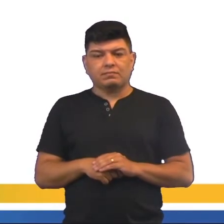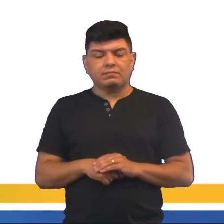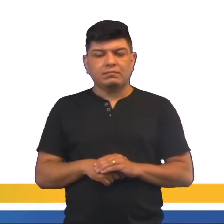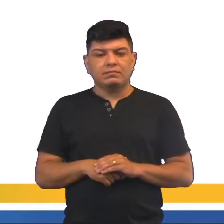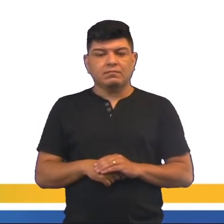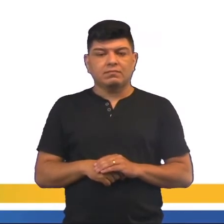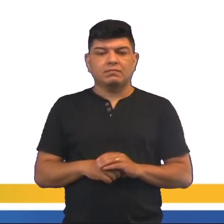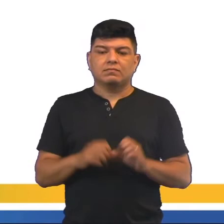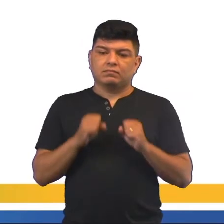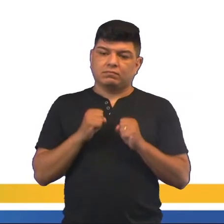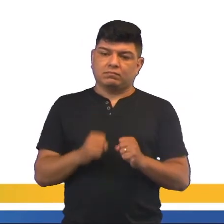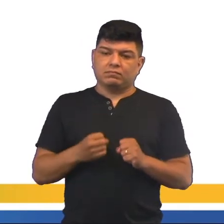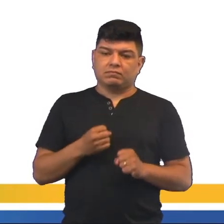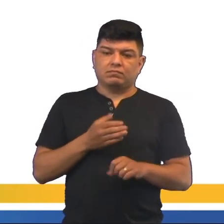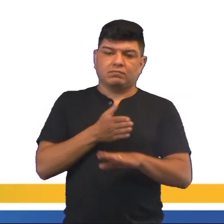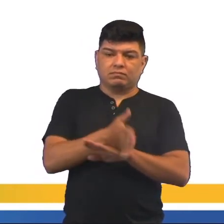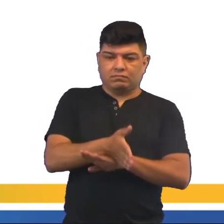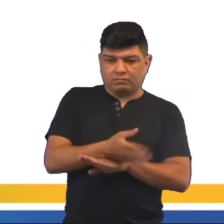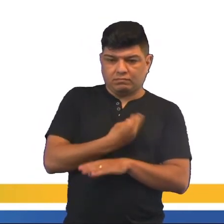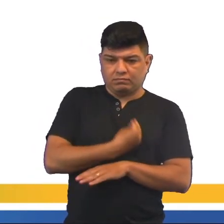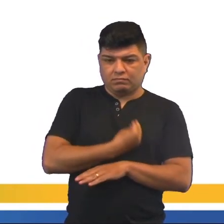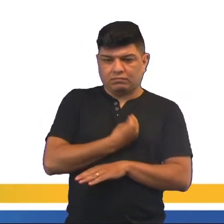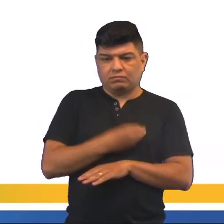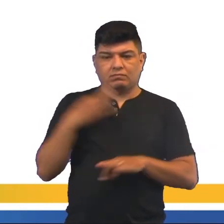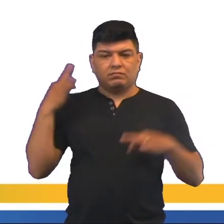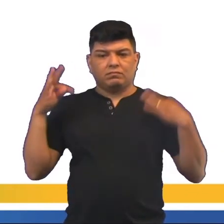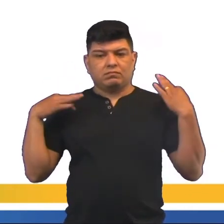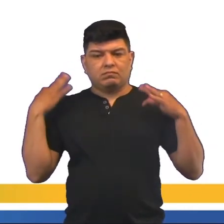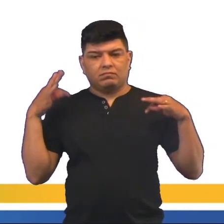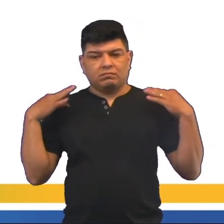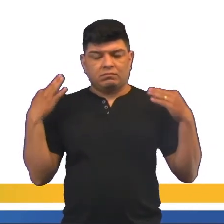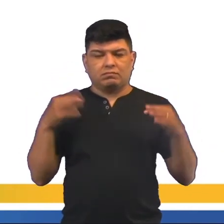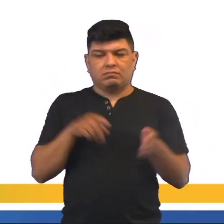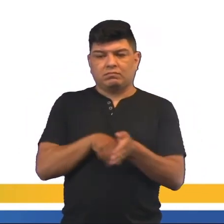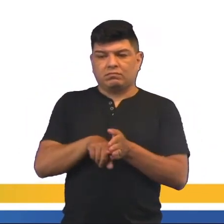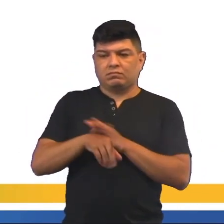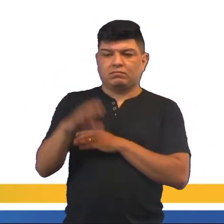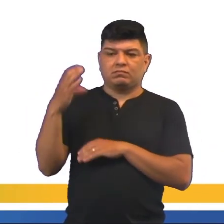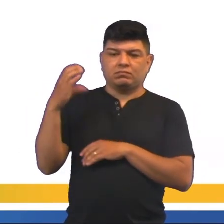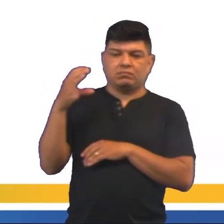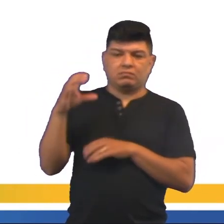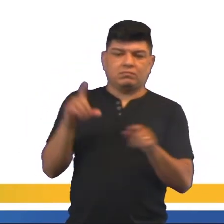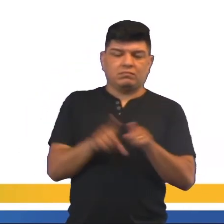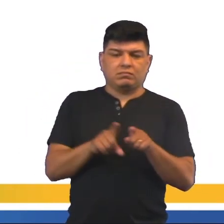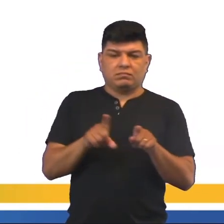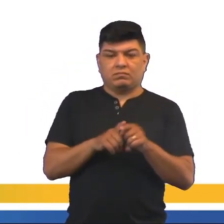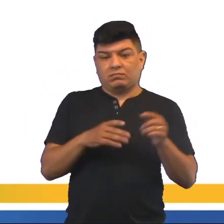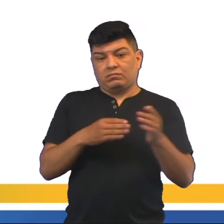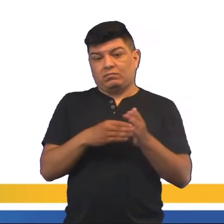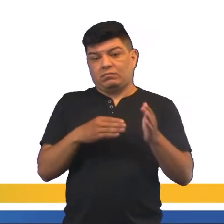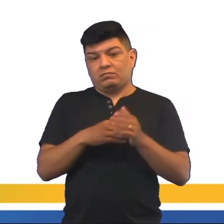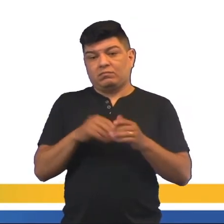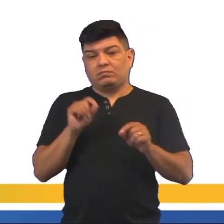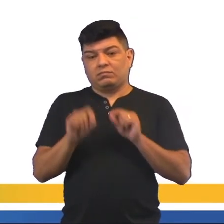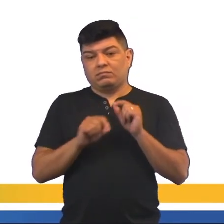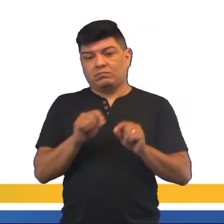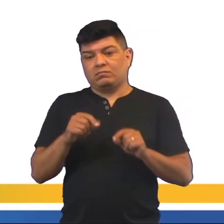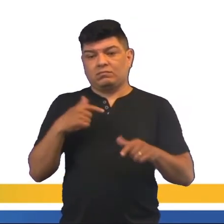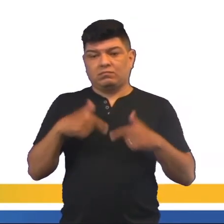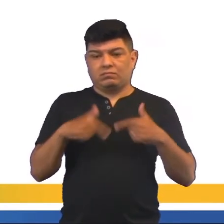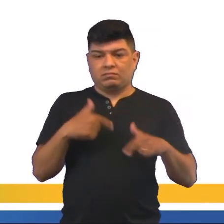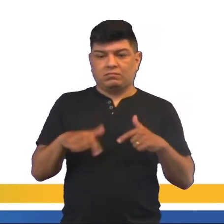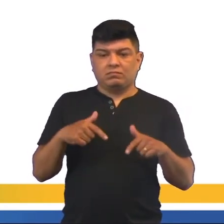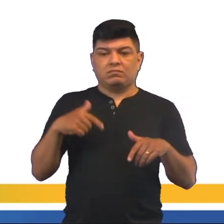situações, são permitidas visitações turísticas, pesquisas científicas e até mesmo, né,